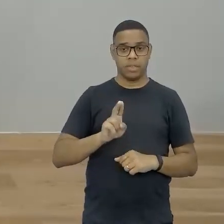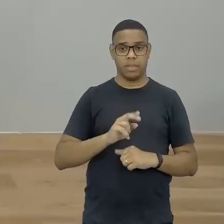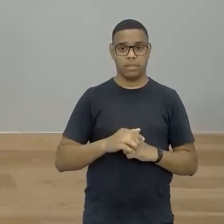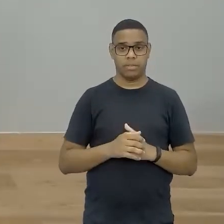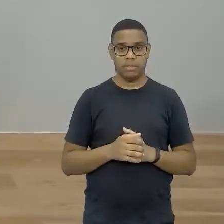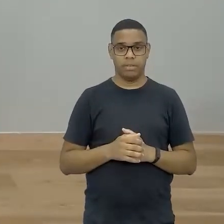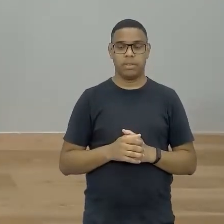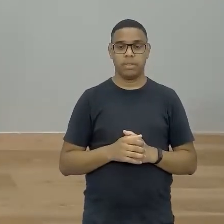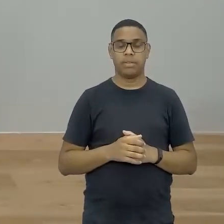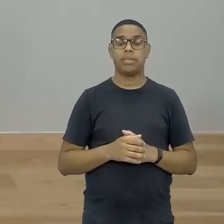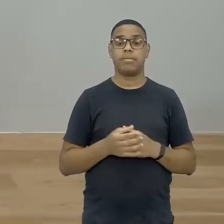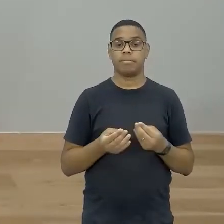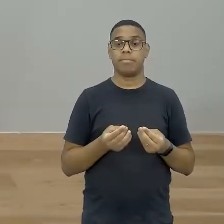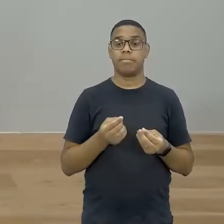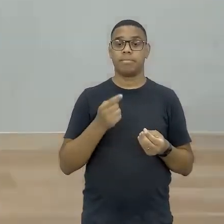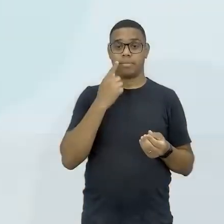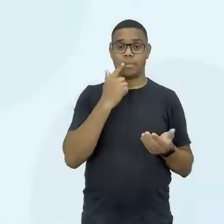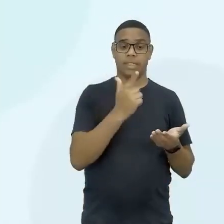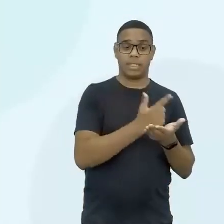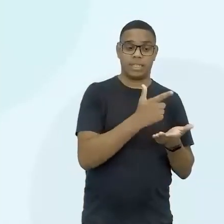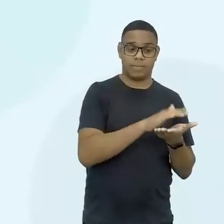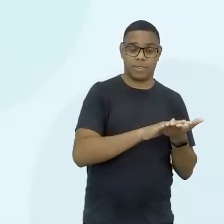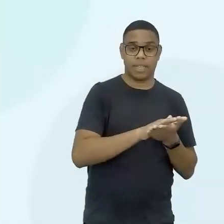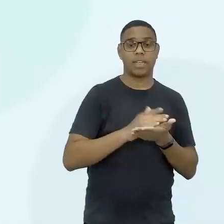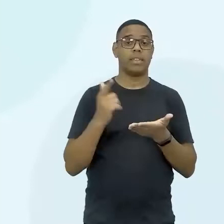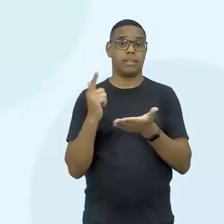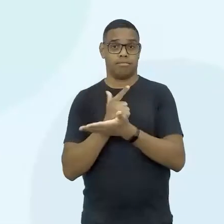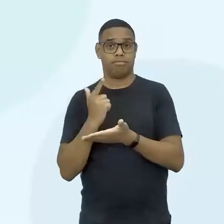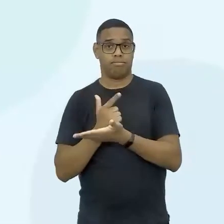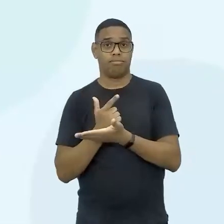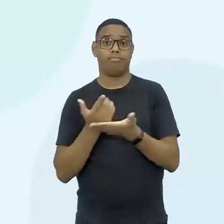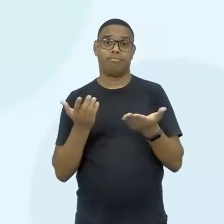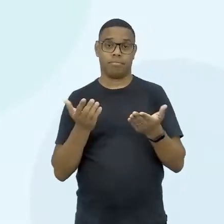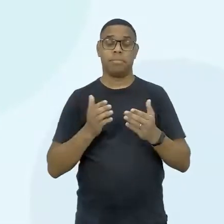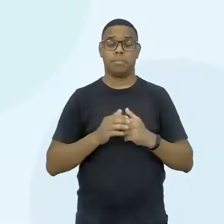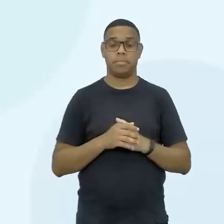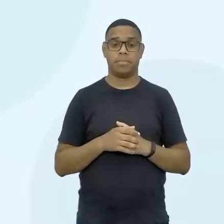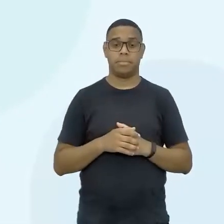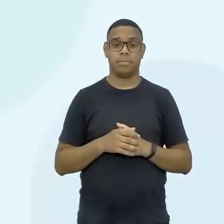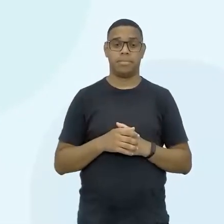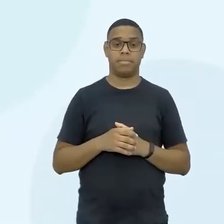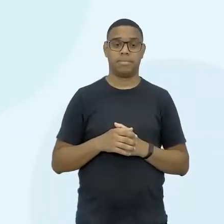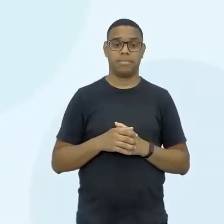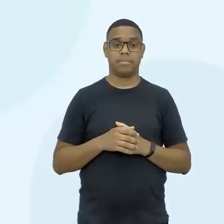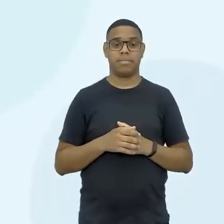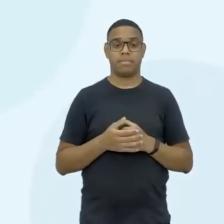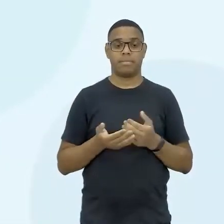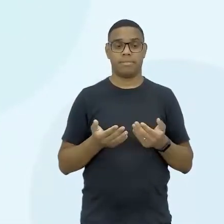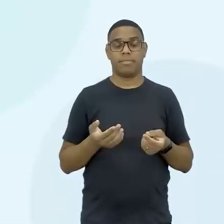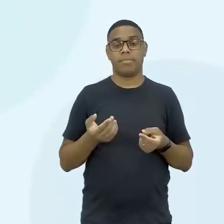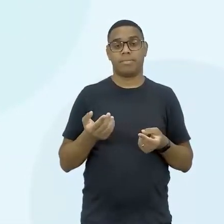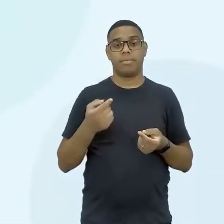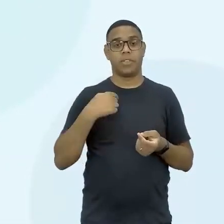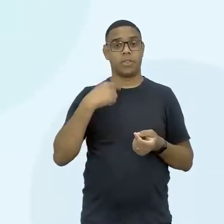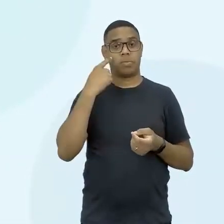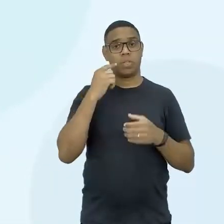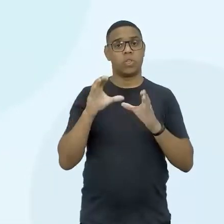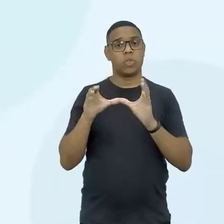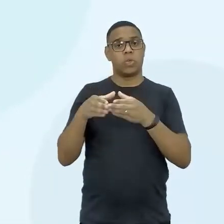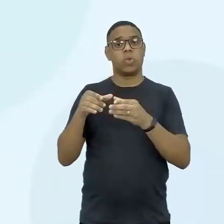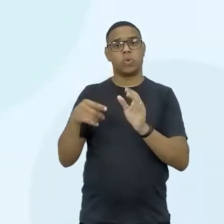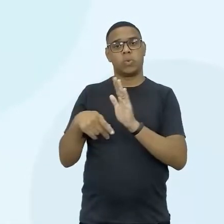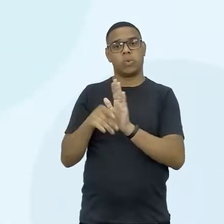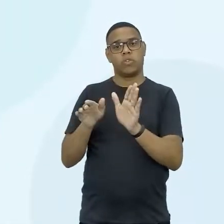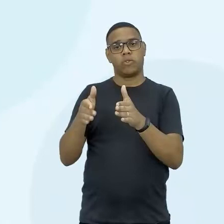pega sem livro com o livro virtual. Livro, E aí, não sei por quê, né? Pensei no público feminino,